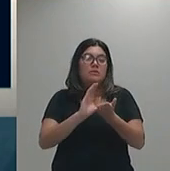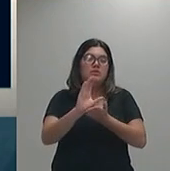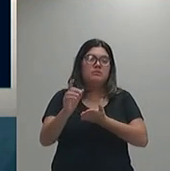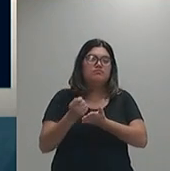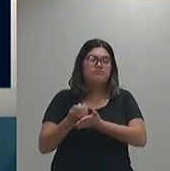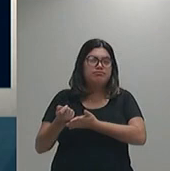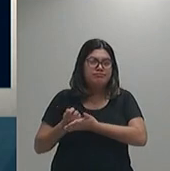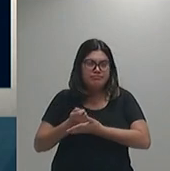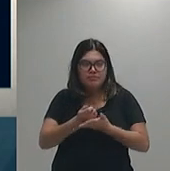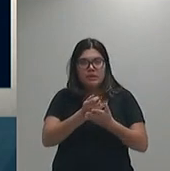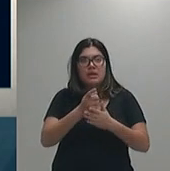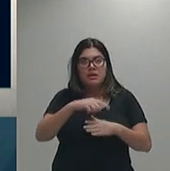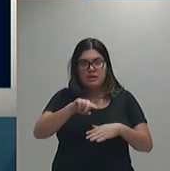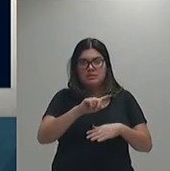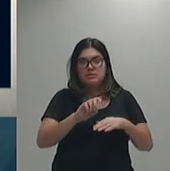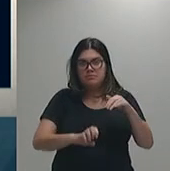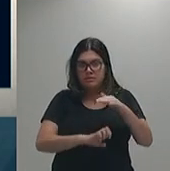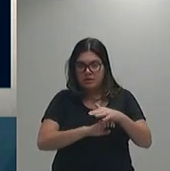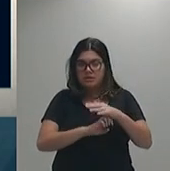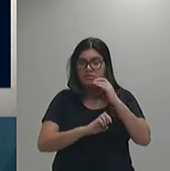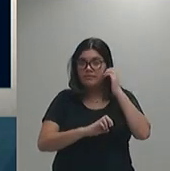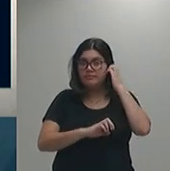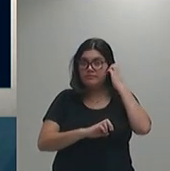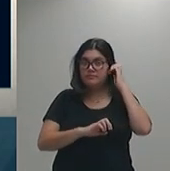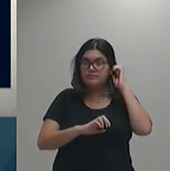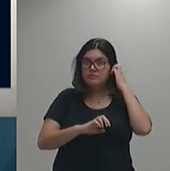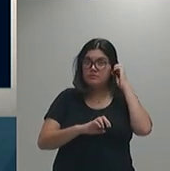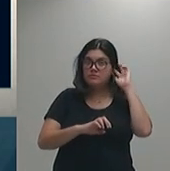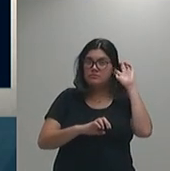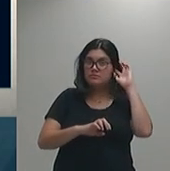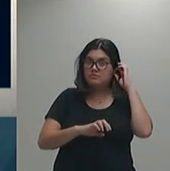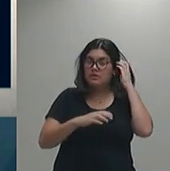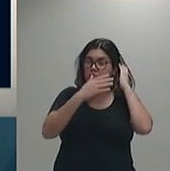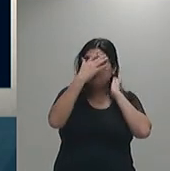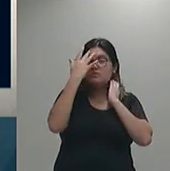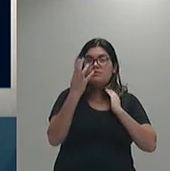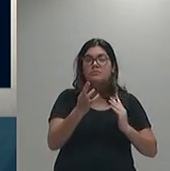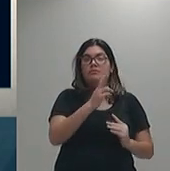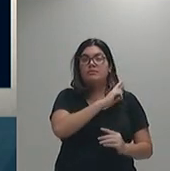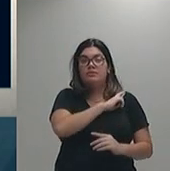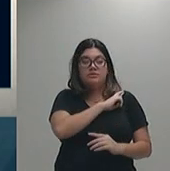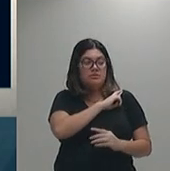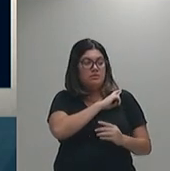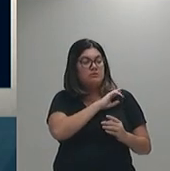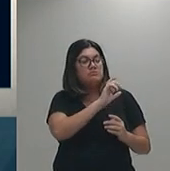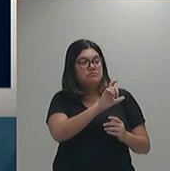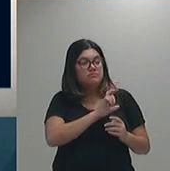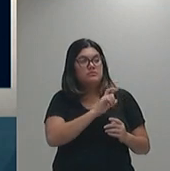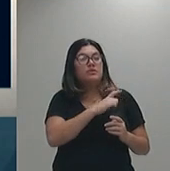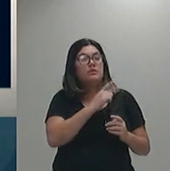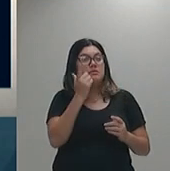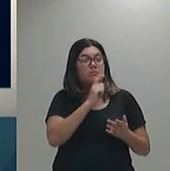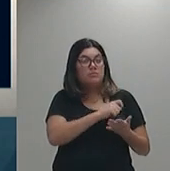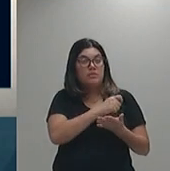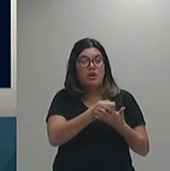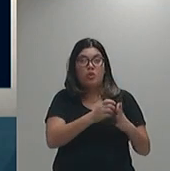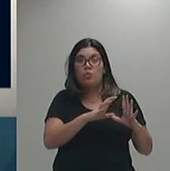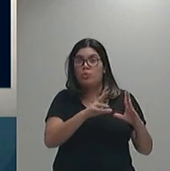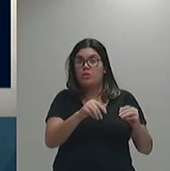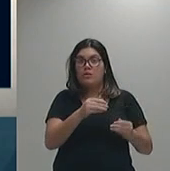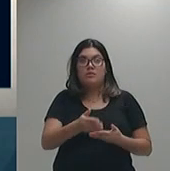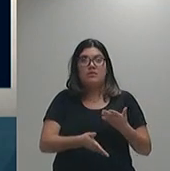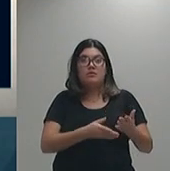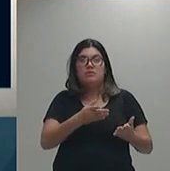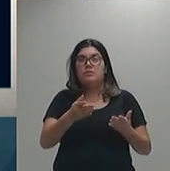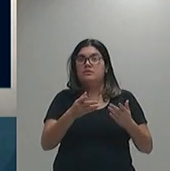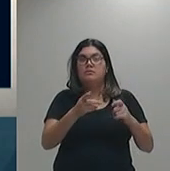e o beneficiário que deverá pagar então passar a pagar então o curso integral do seu tratamento médio ou estipulante que